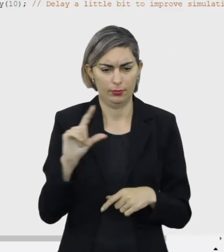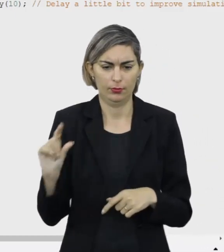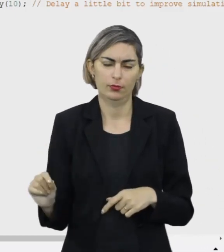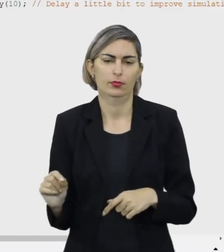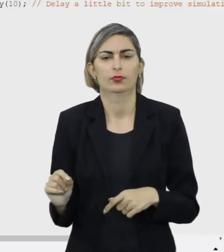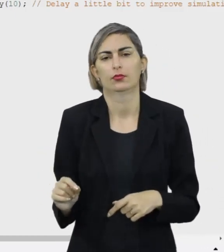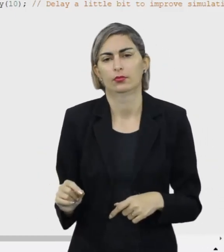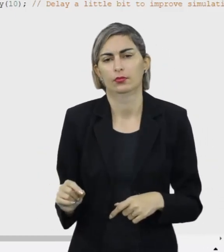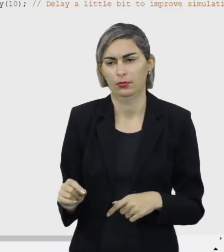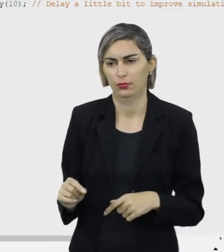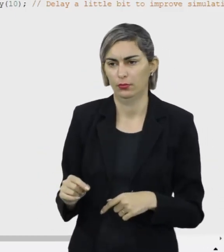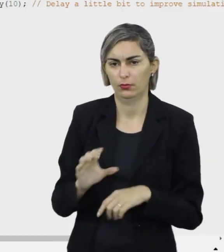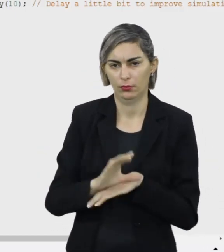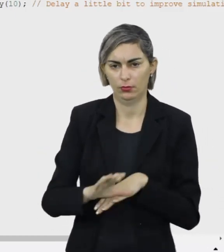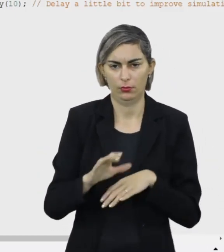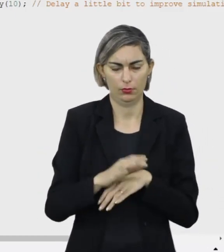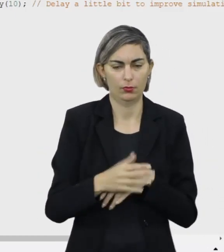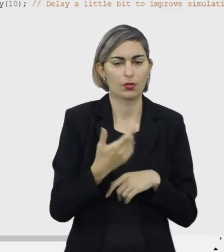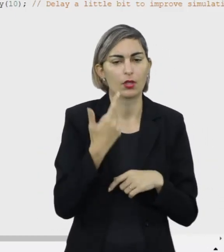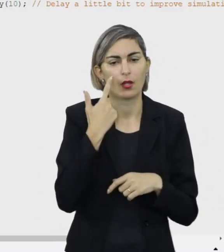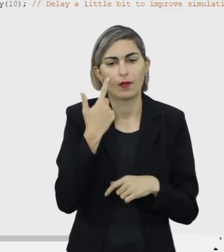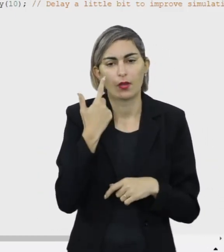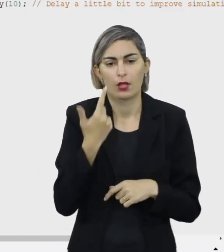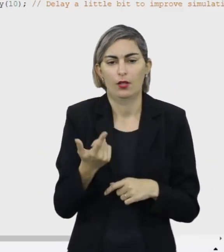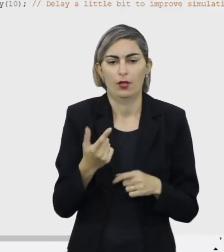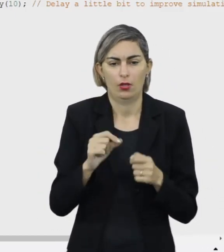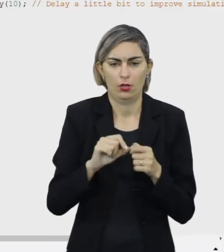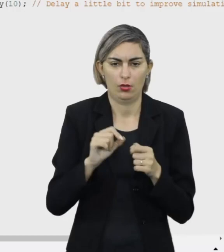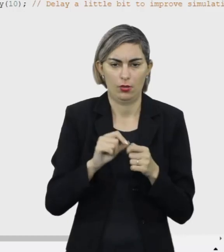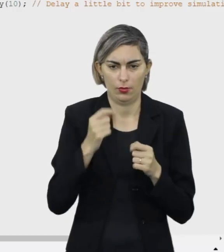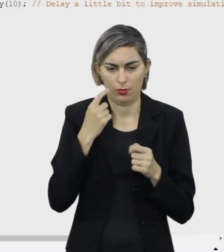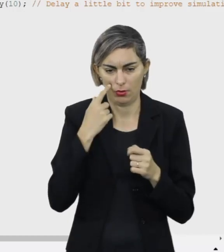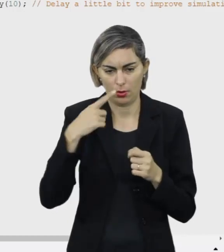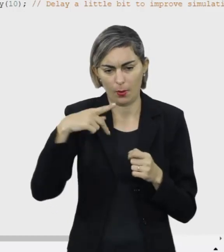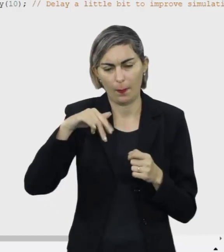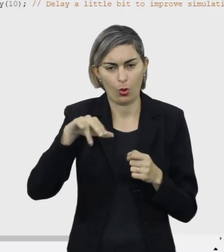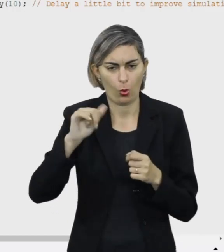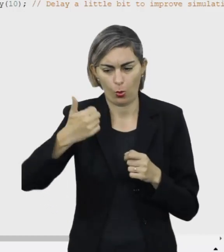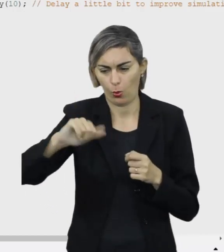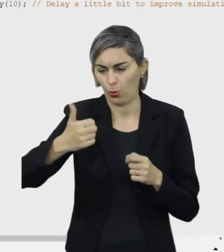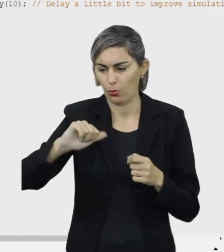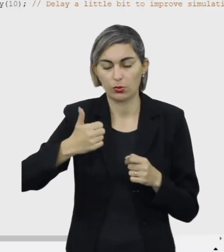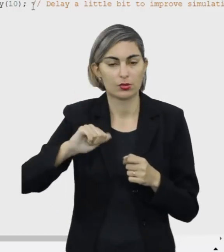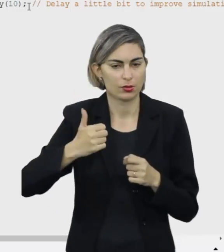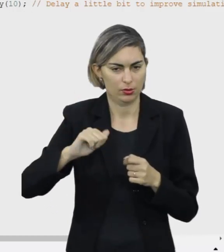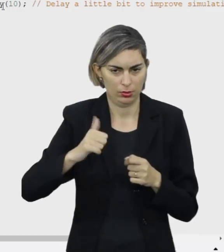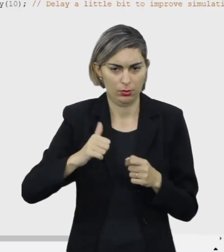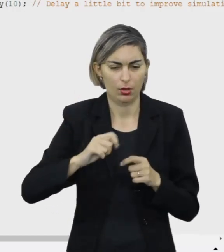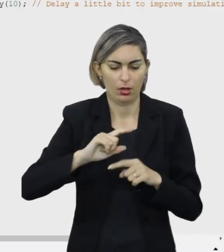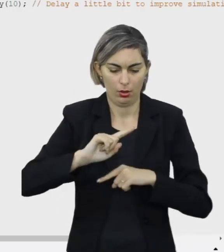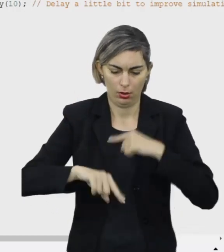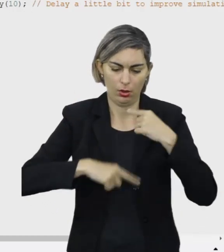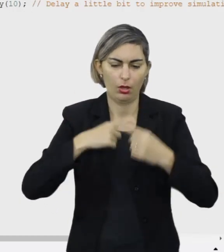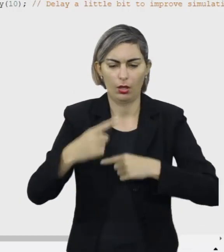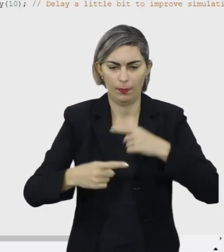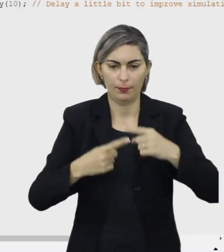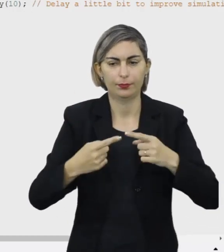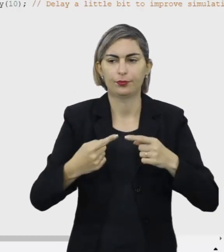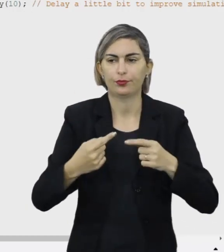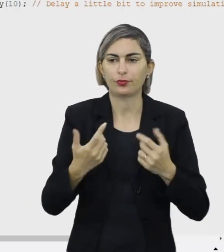Vai sair esses pulsos, então vai ser output, pin mode 11 output, tá? Então depois o que é